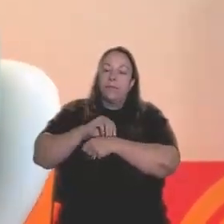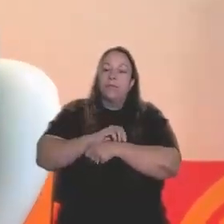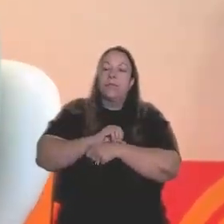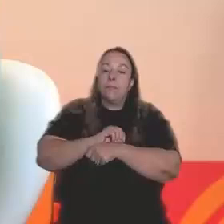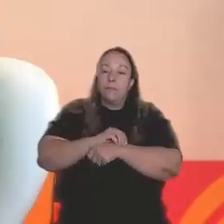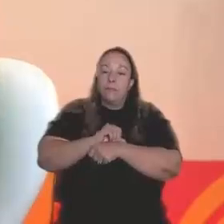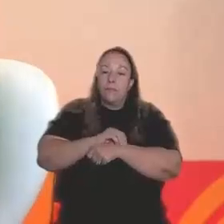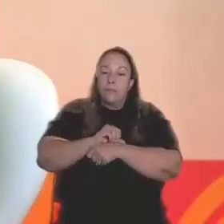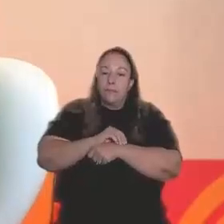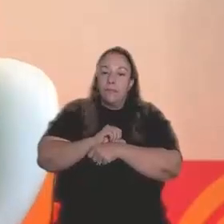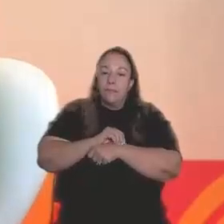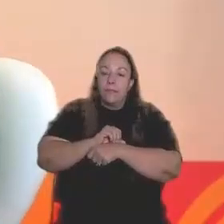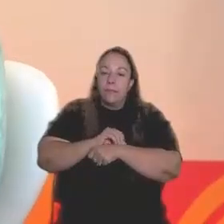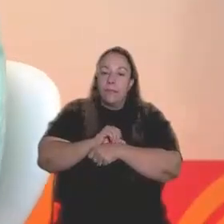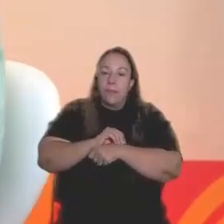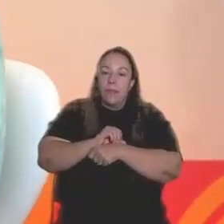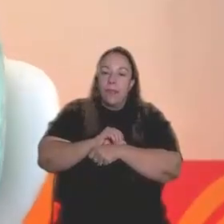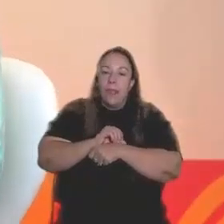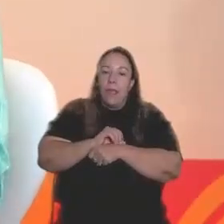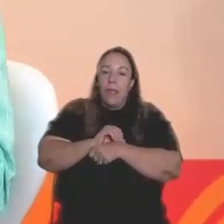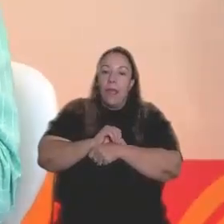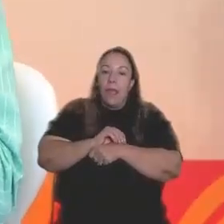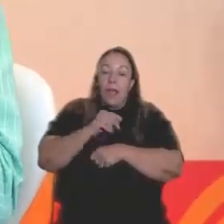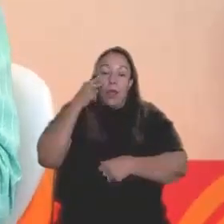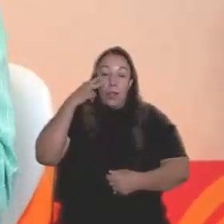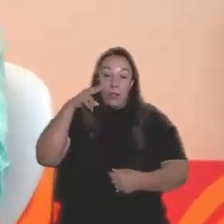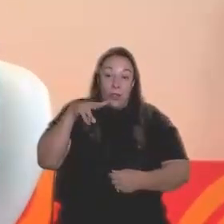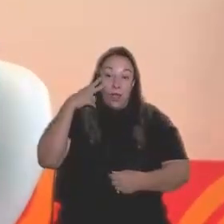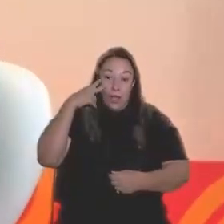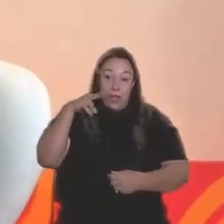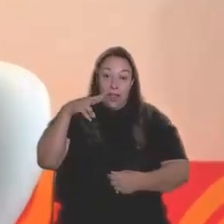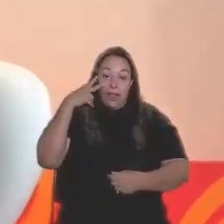plantar. E o pessoal tem mandado para a gente. Rafael, nossa, agora eu estou olhando,